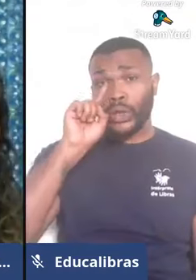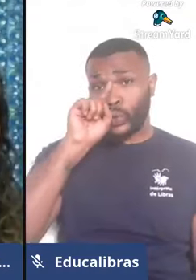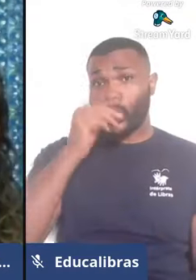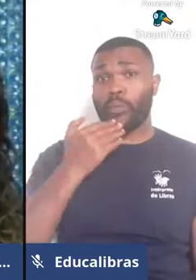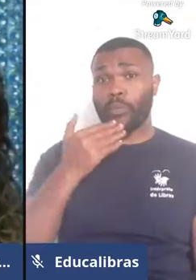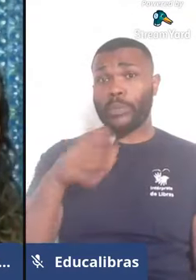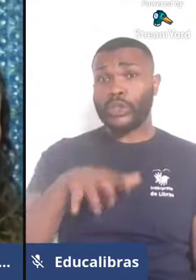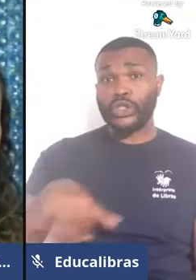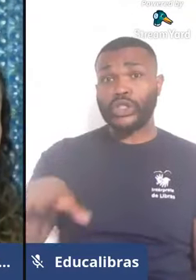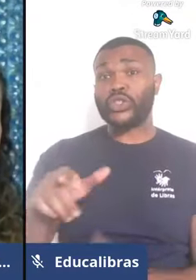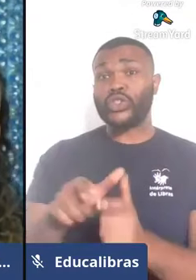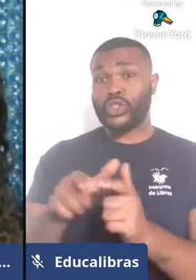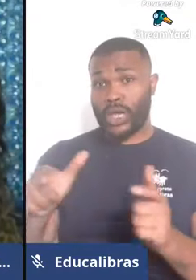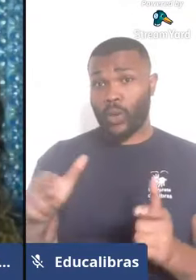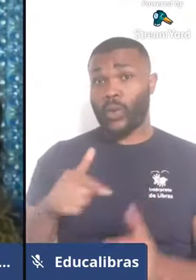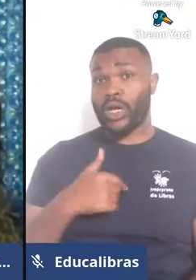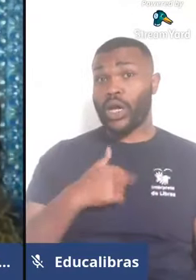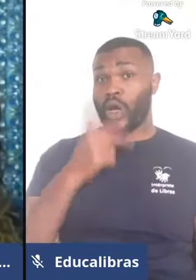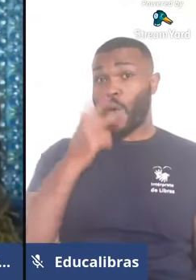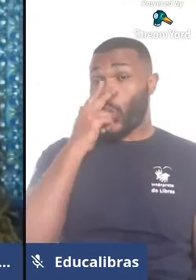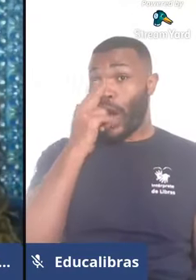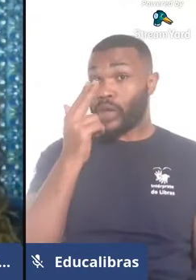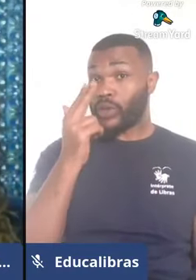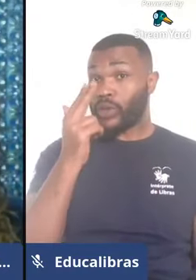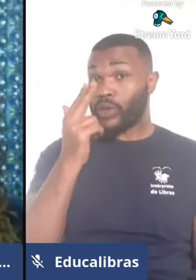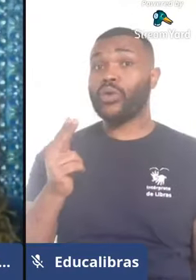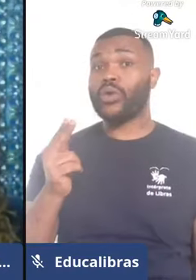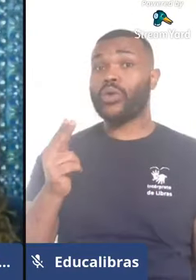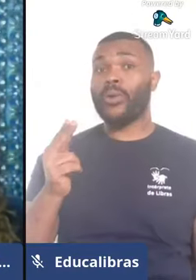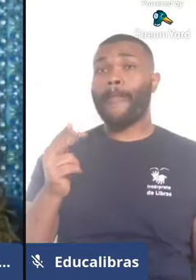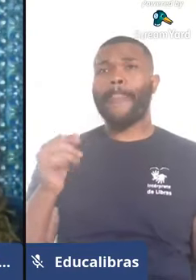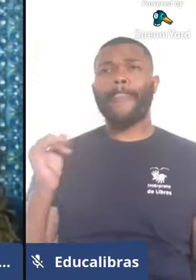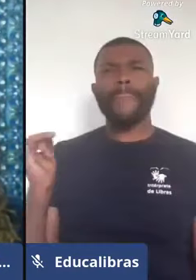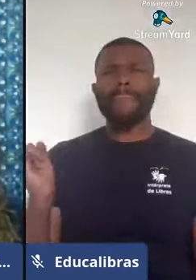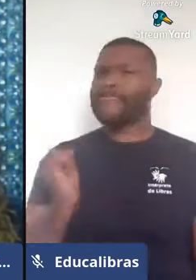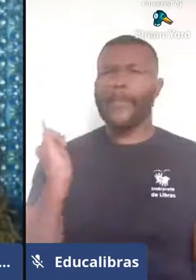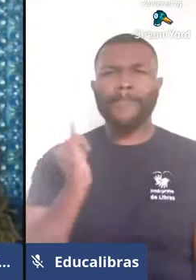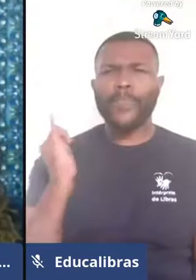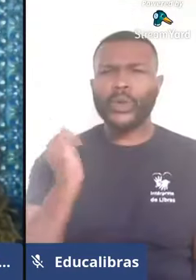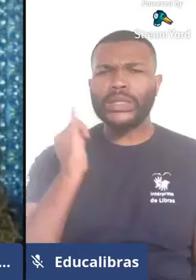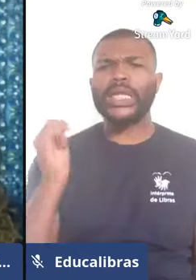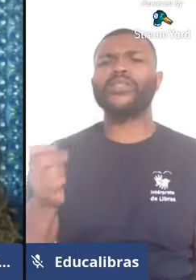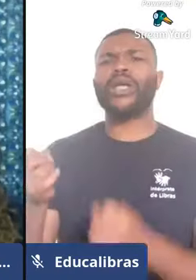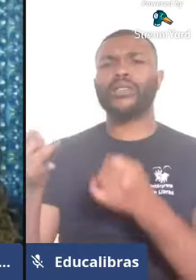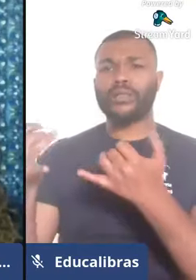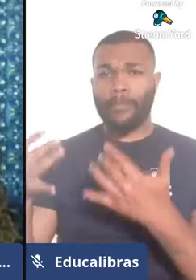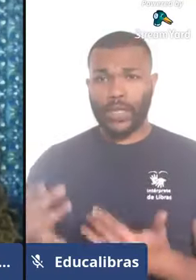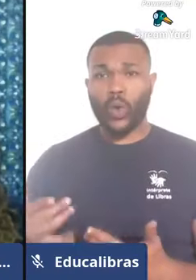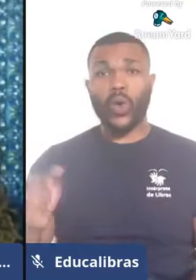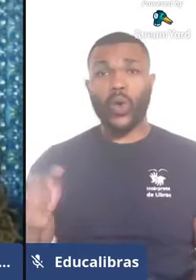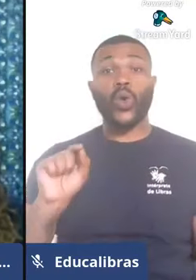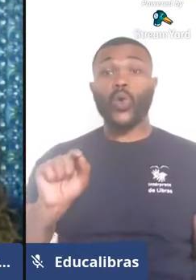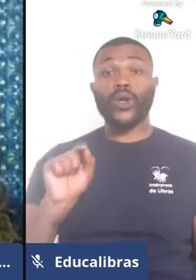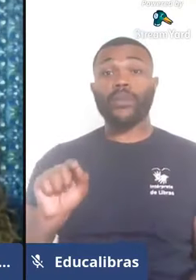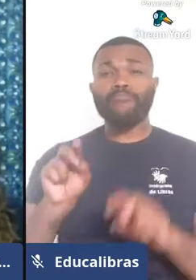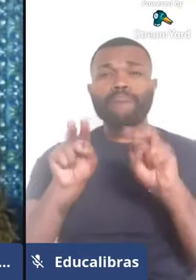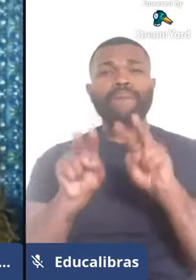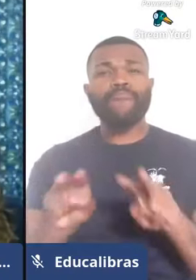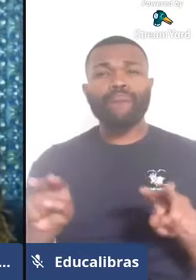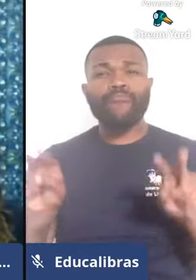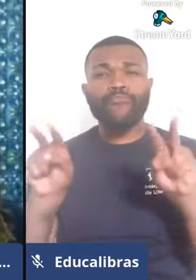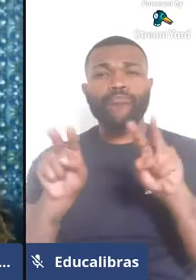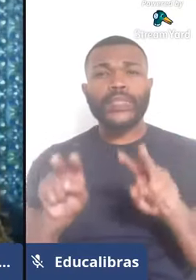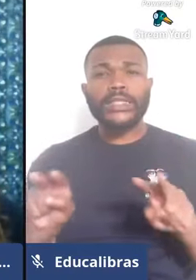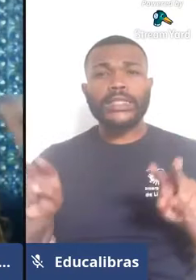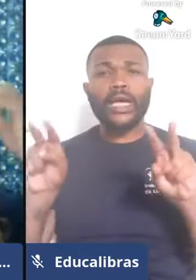seguinte, eu acho que as coisas... Você levantou um ponto importantíssimo, que é essa visão equivocada